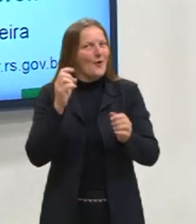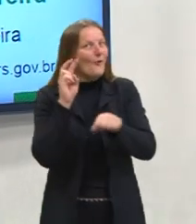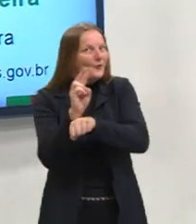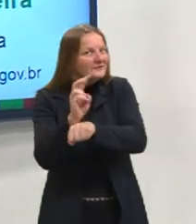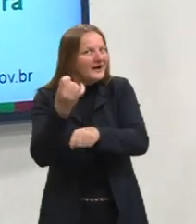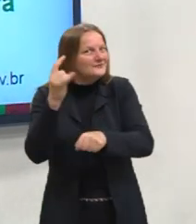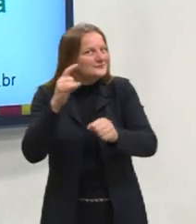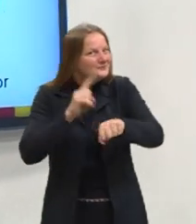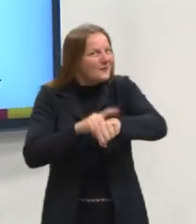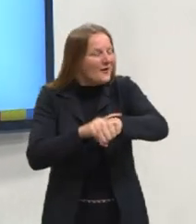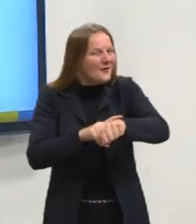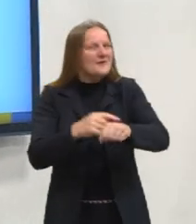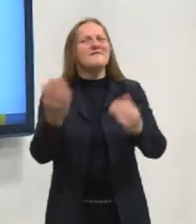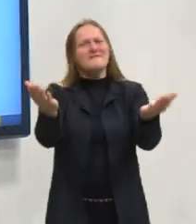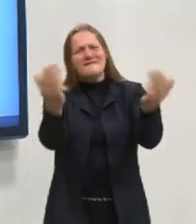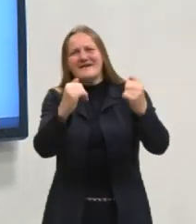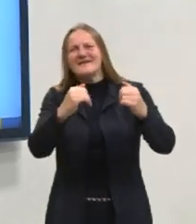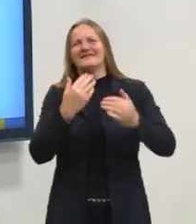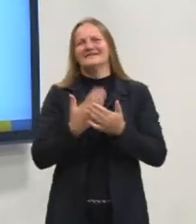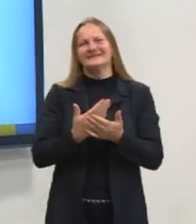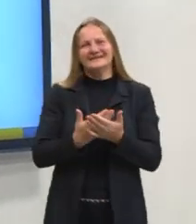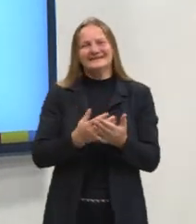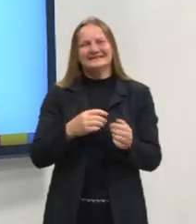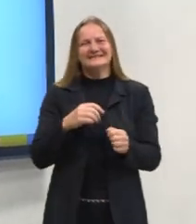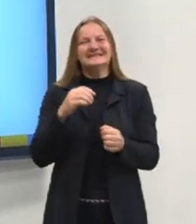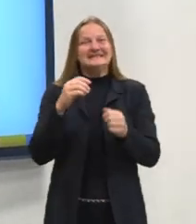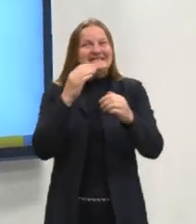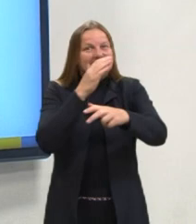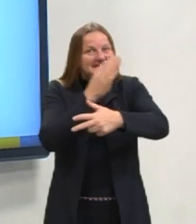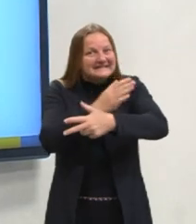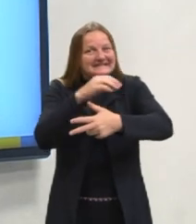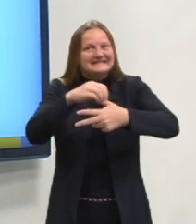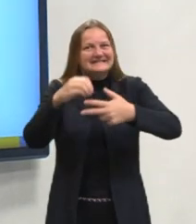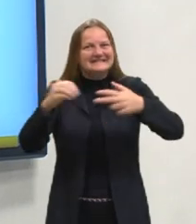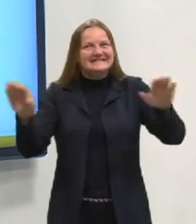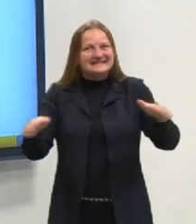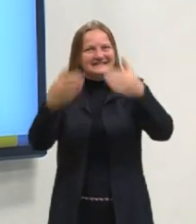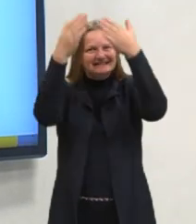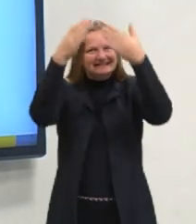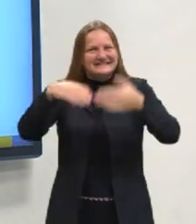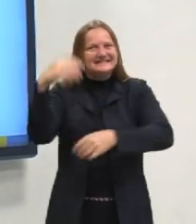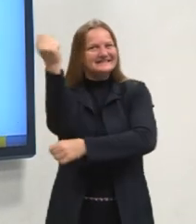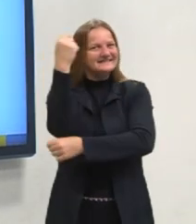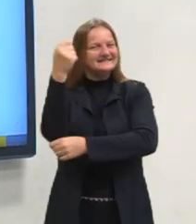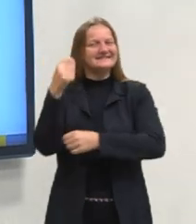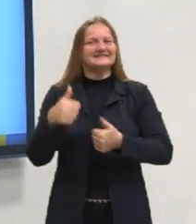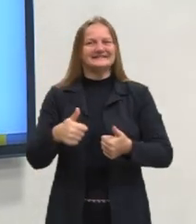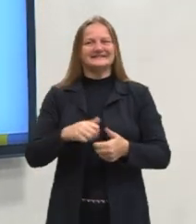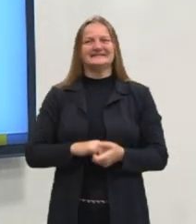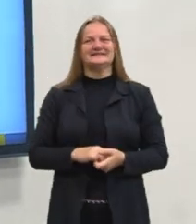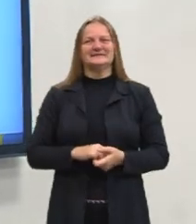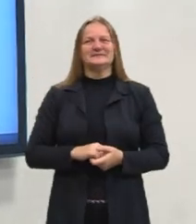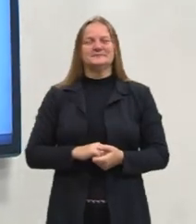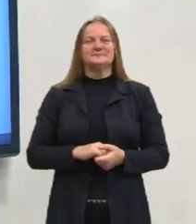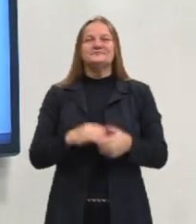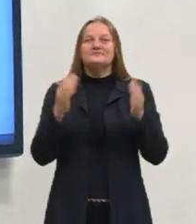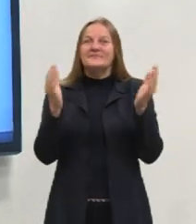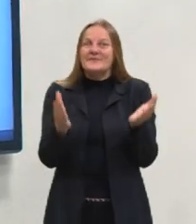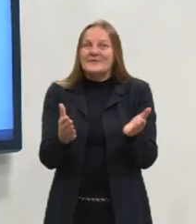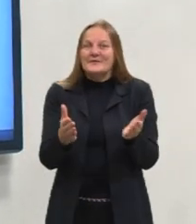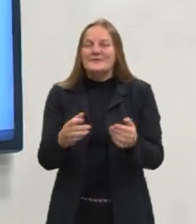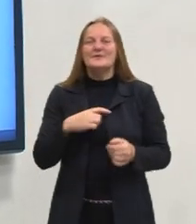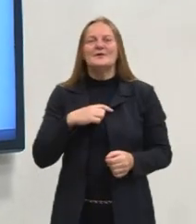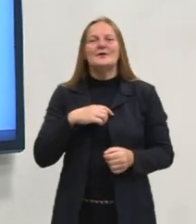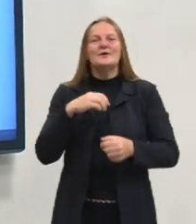para última hora hein vem acompanha a gente aí no programa para ele ainda seduc-rs certo nós estamos agora